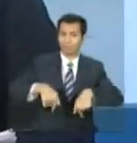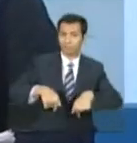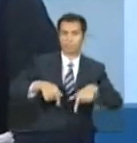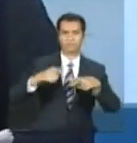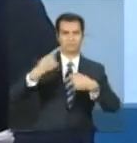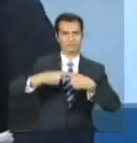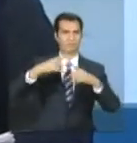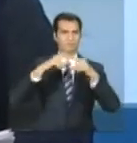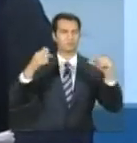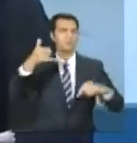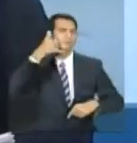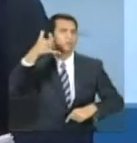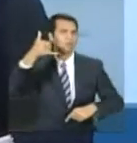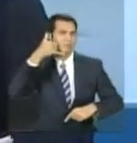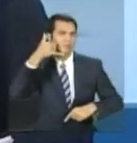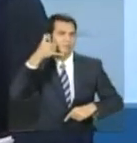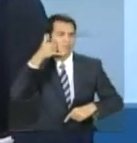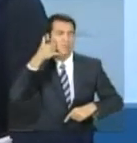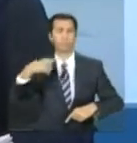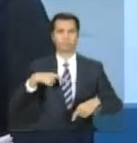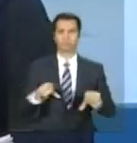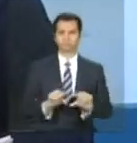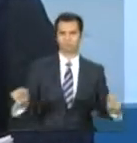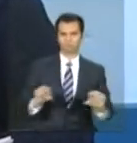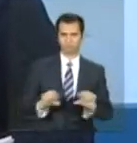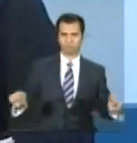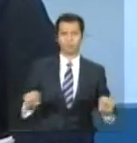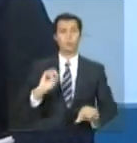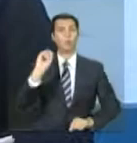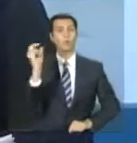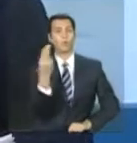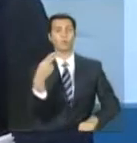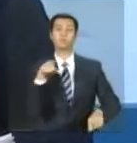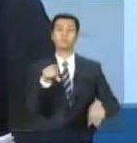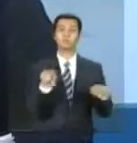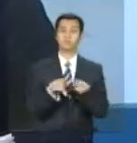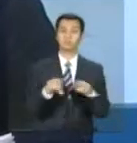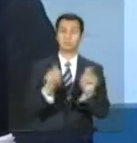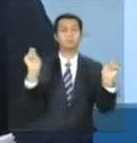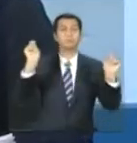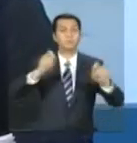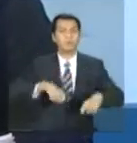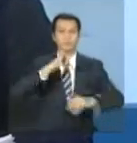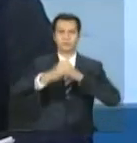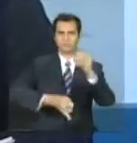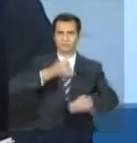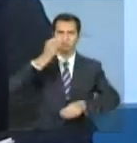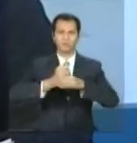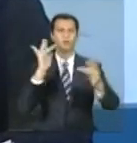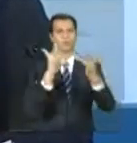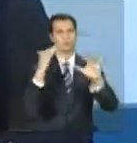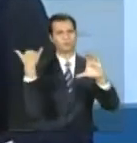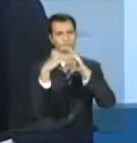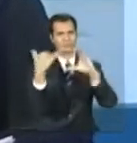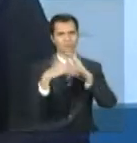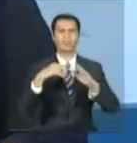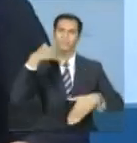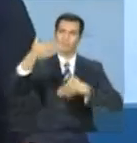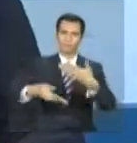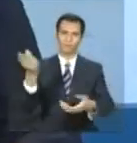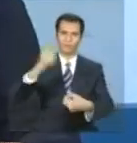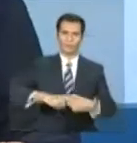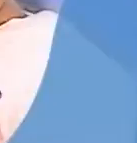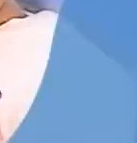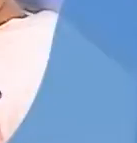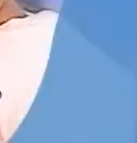61-3799-5863, 5864, 5867, 5868 ou mandar um e-mail para tele@mds.gov.br. Até já!